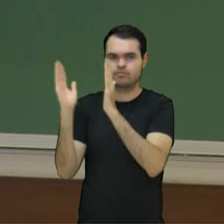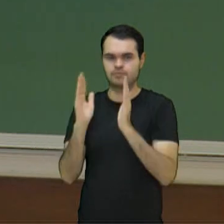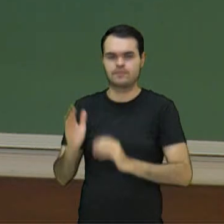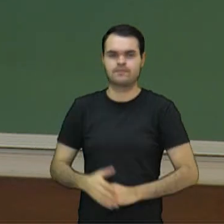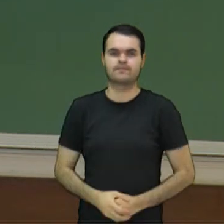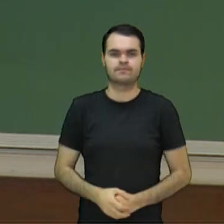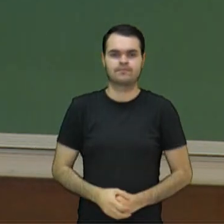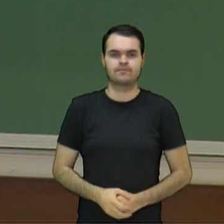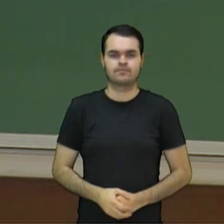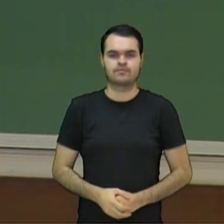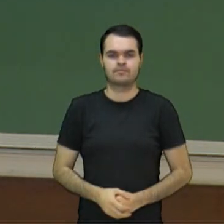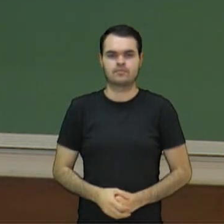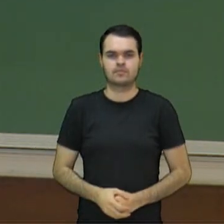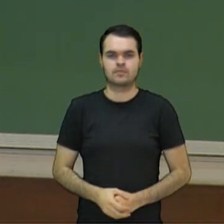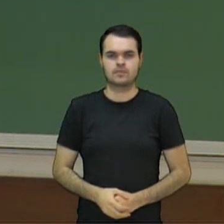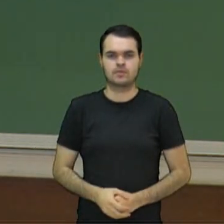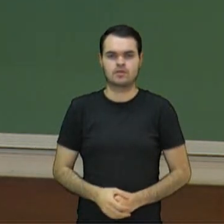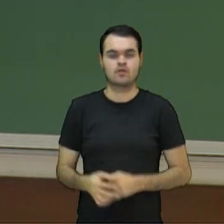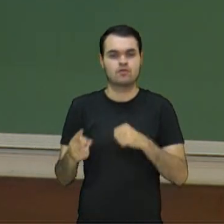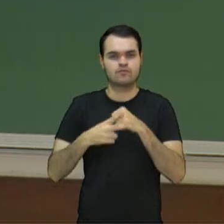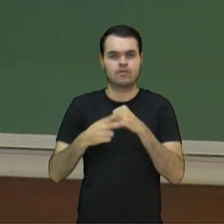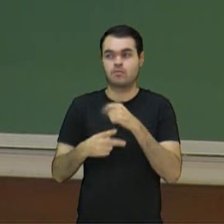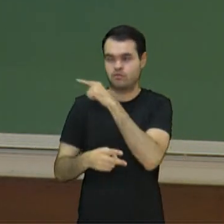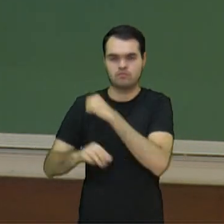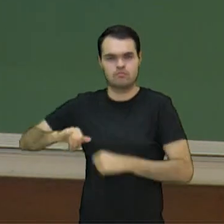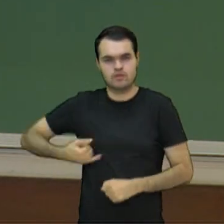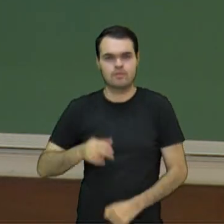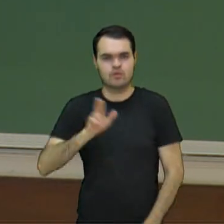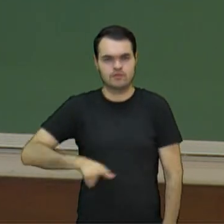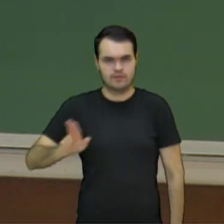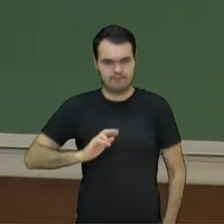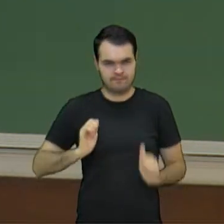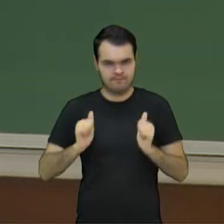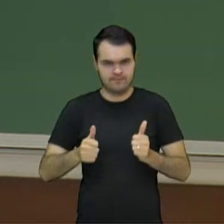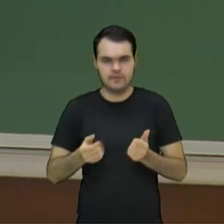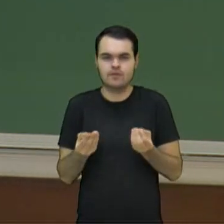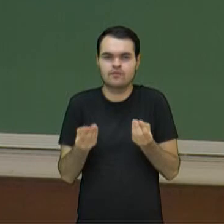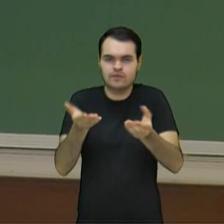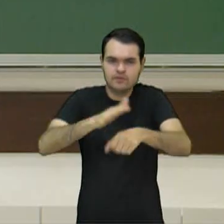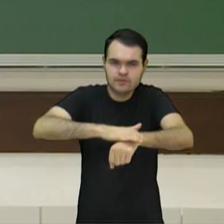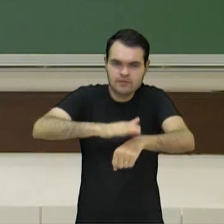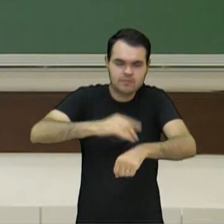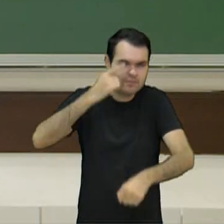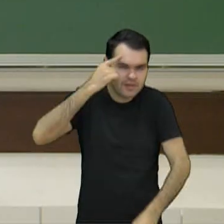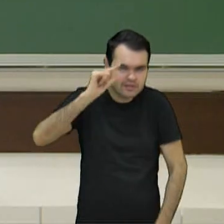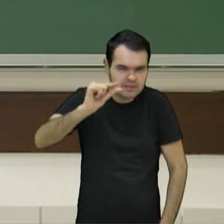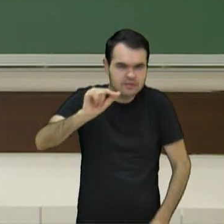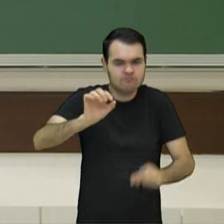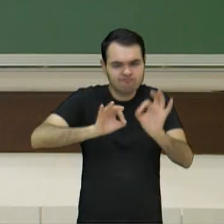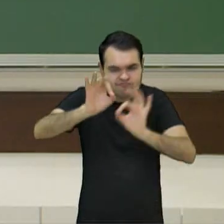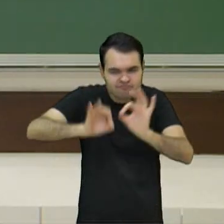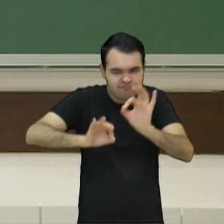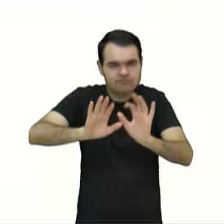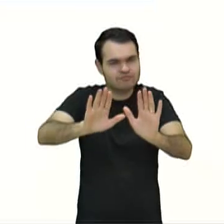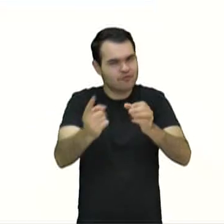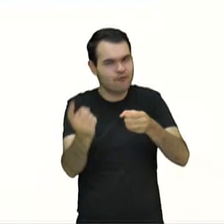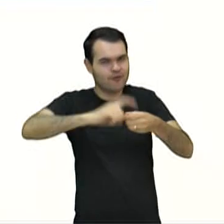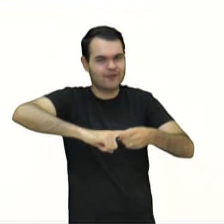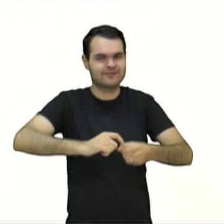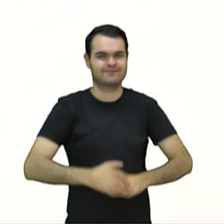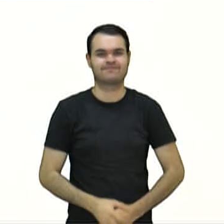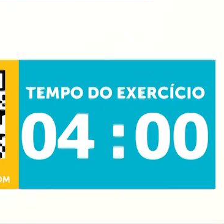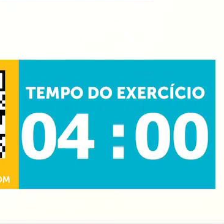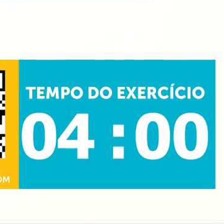meet, que são os verbos que estão aqui para vocês utilizarem, certo? Vou dar um tempinho para vocês pensarem, organizarem e a gente já volta.